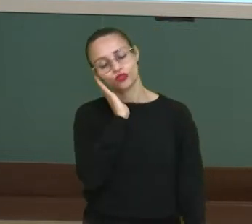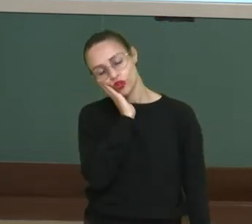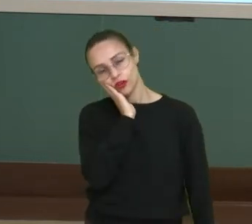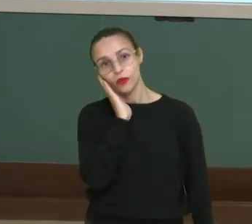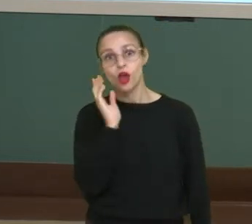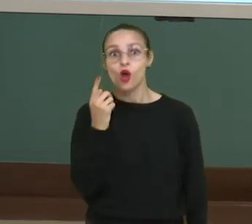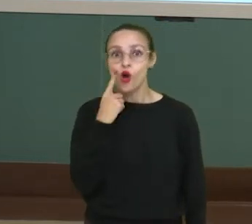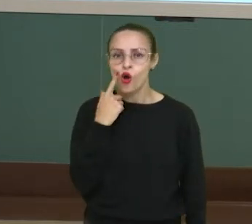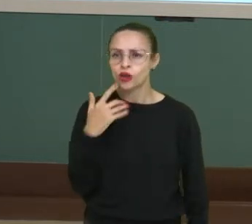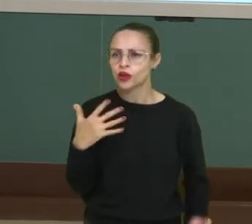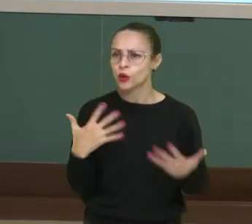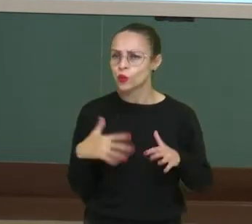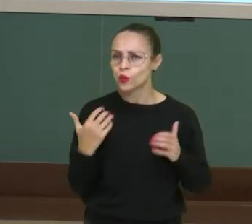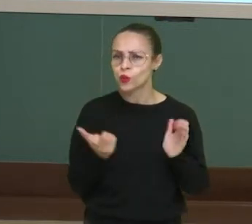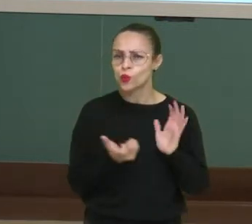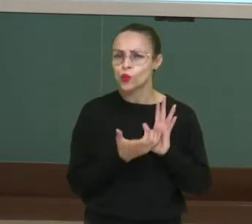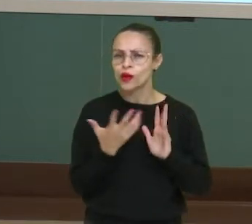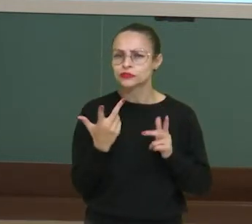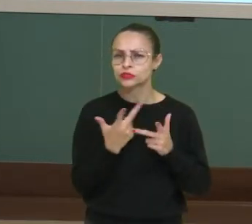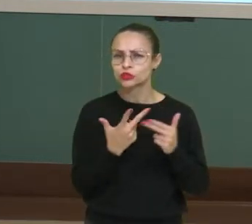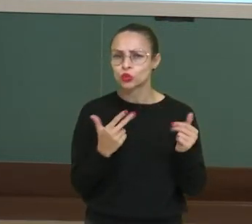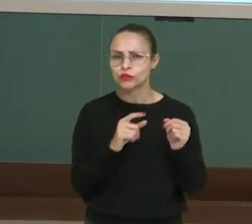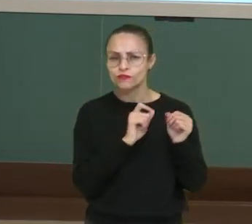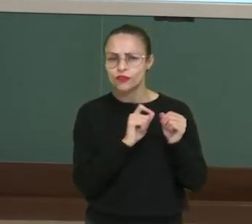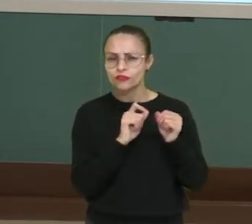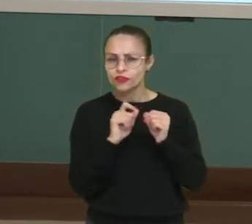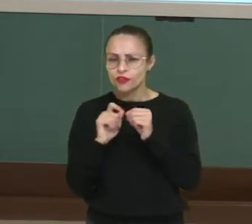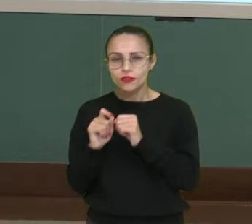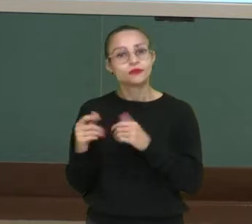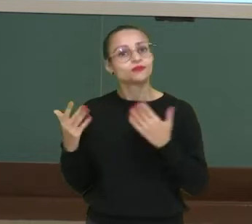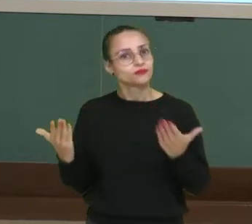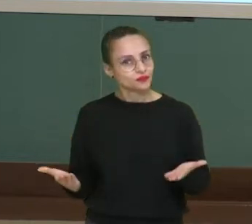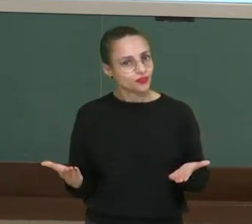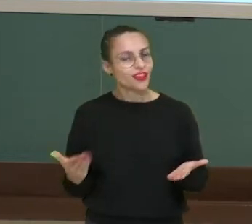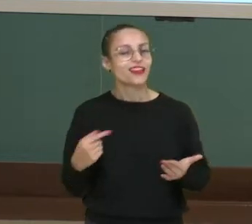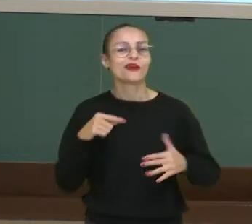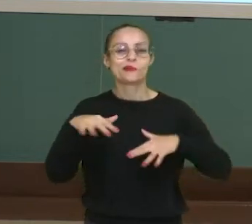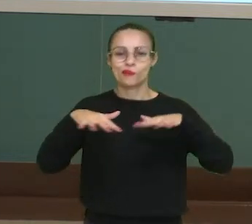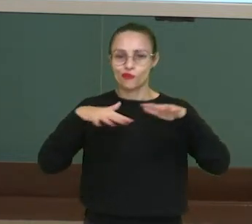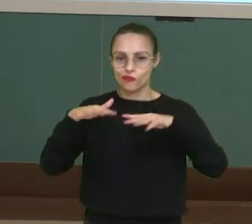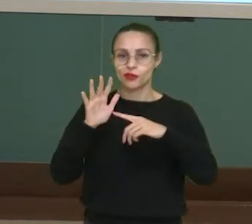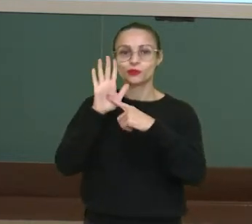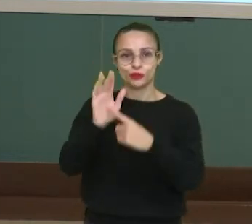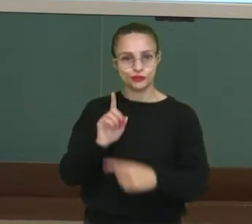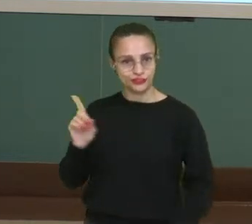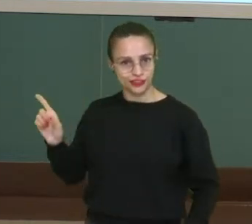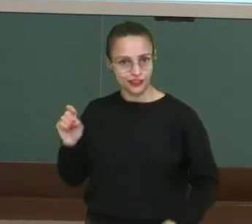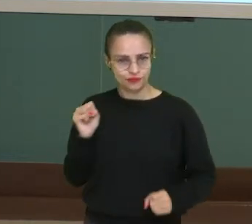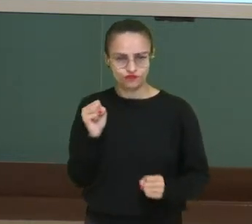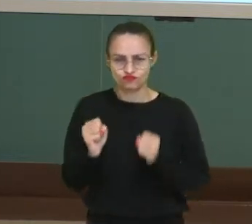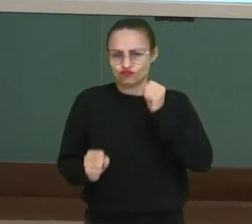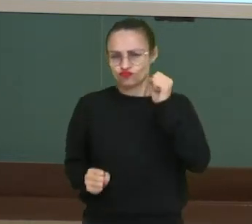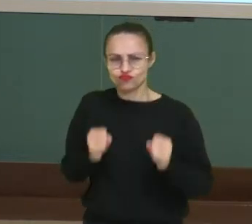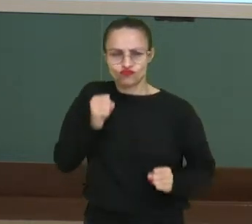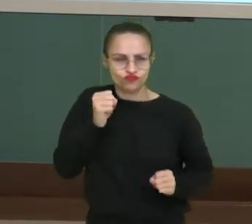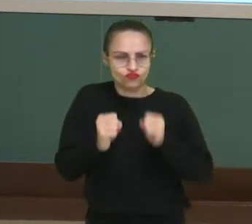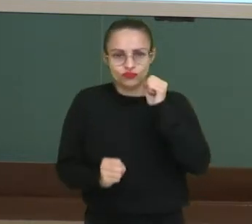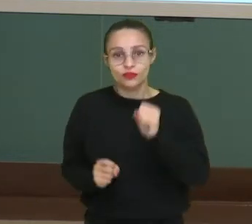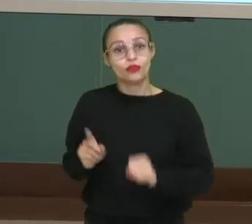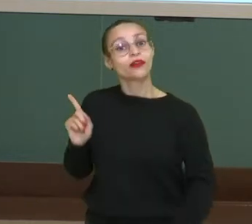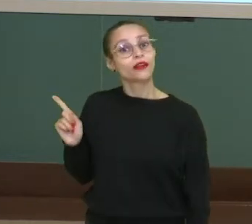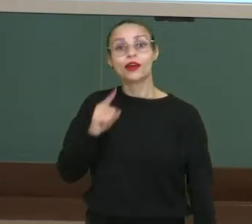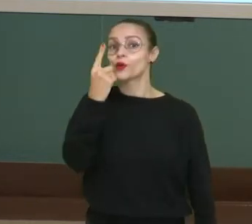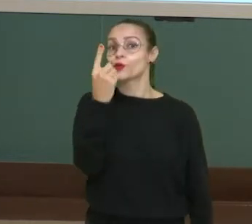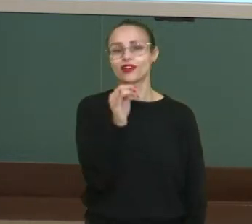Olha quantas ações nós fizemos. Então, esse movimento que eu representei, de um cara correndo, é